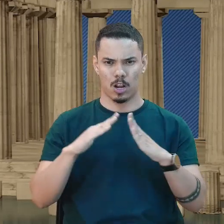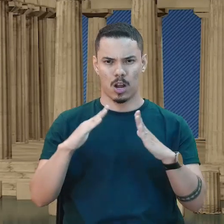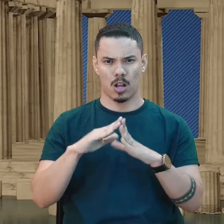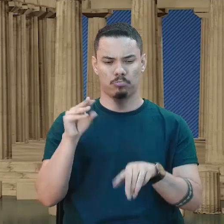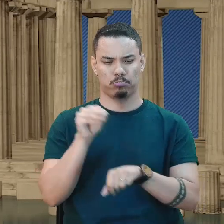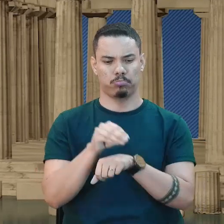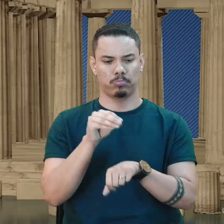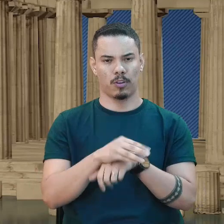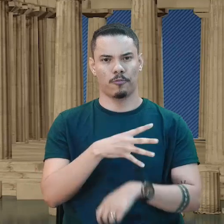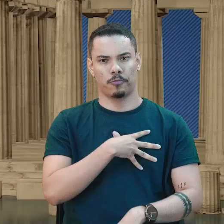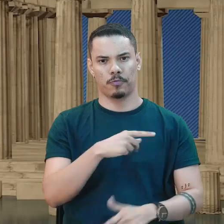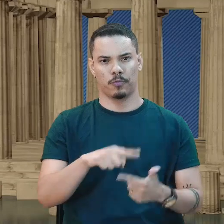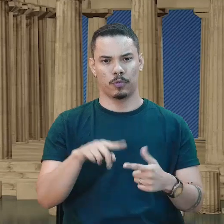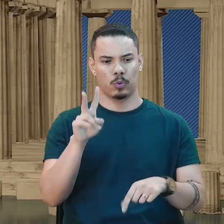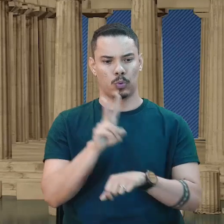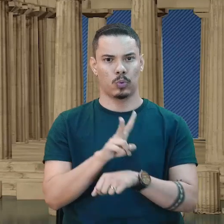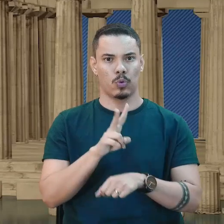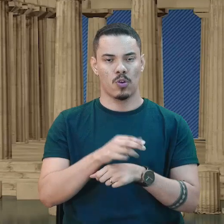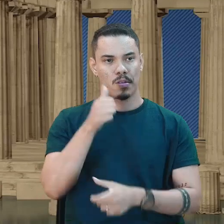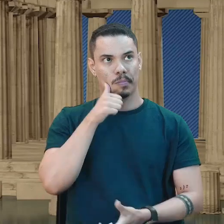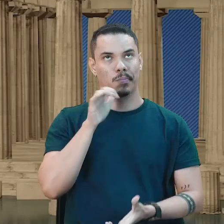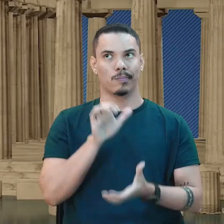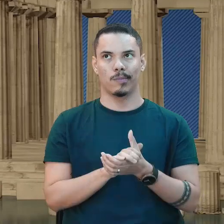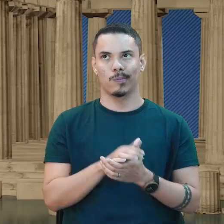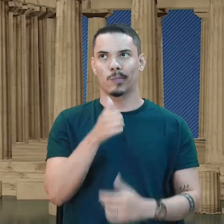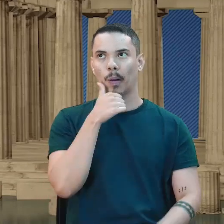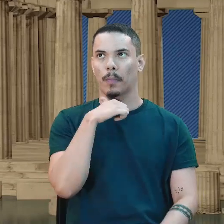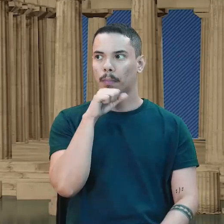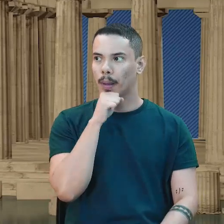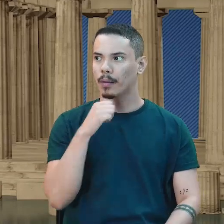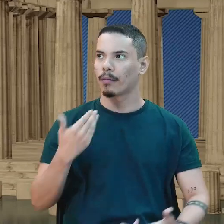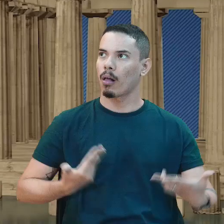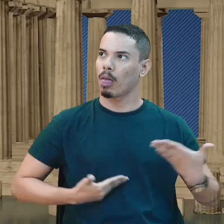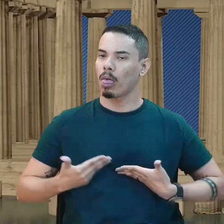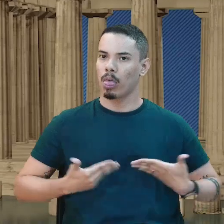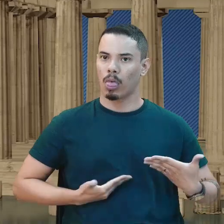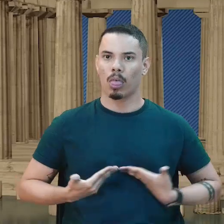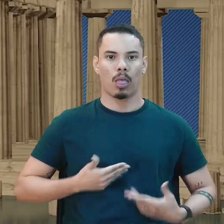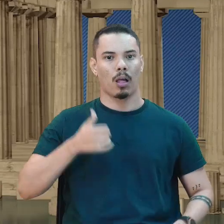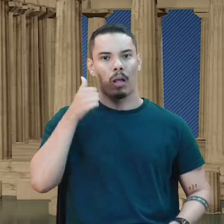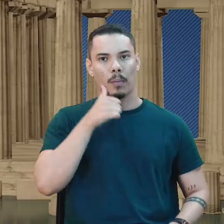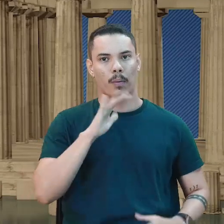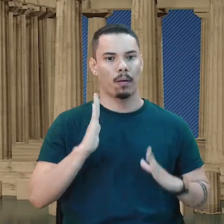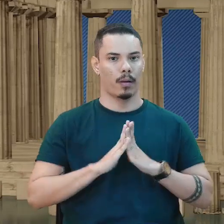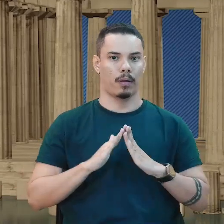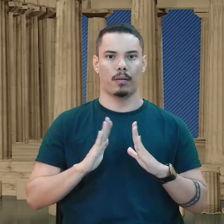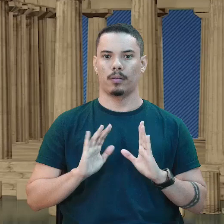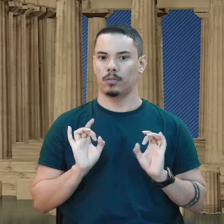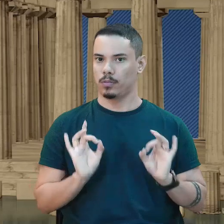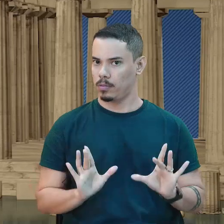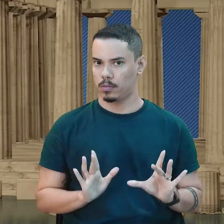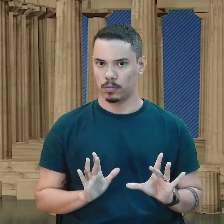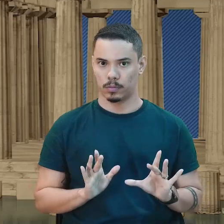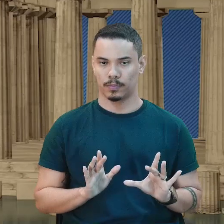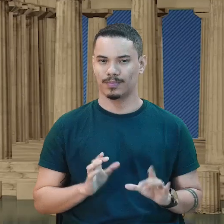sendo uma esposa, sendo uma mãe de família, sendo uma mulher do lar, aquela que cuida do